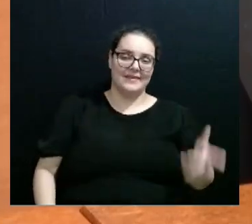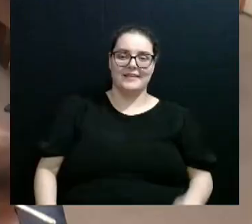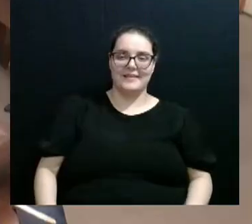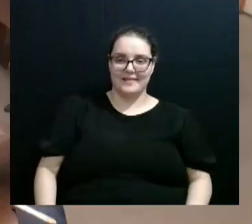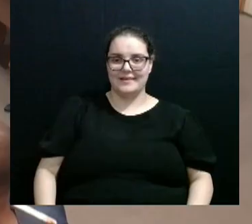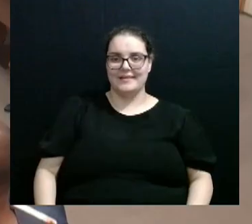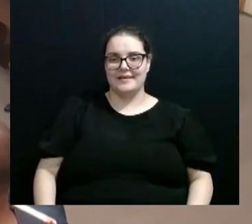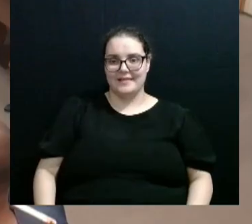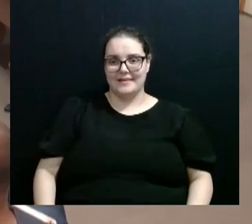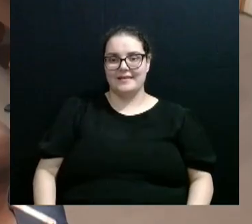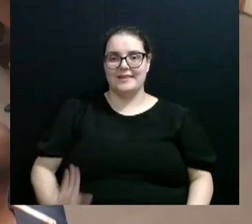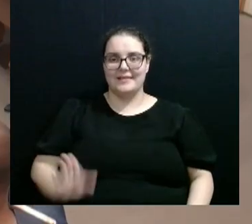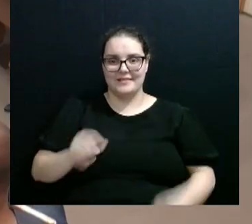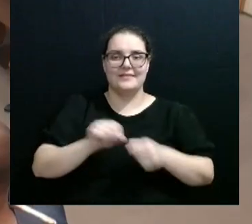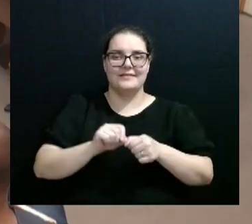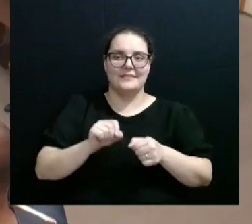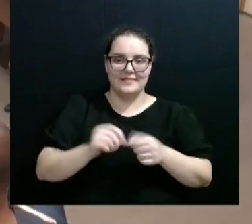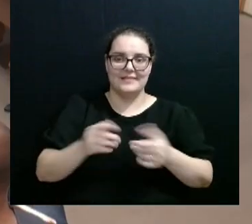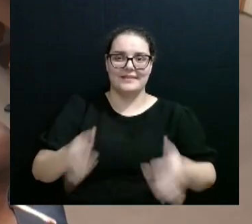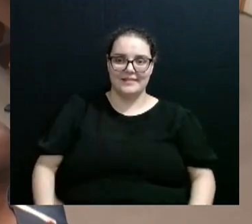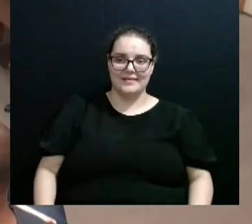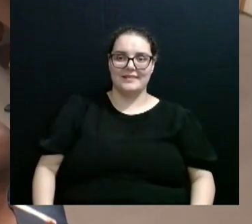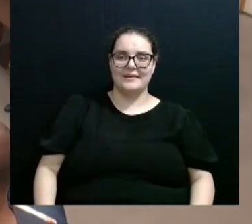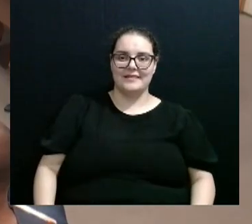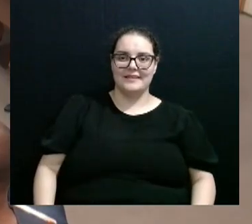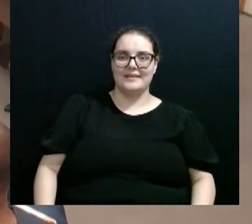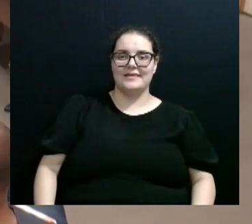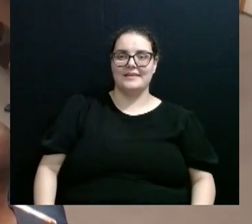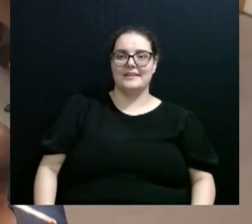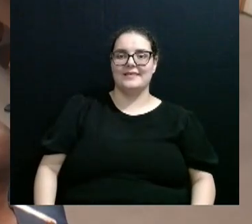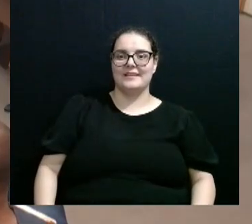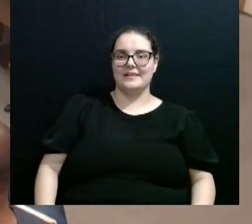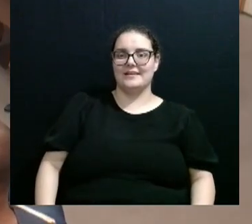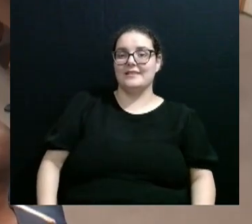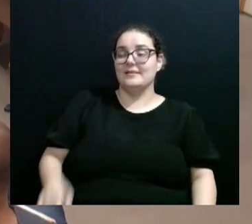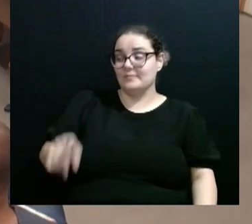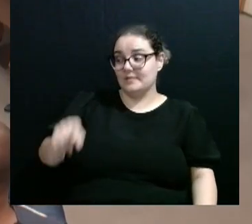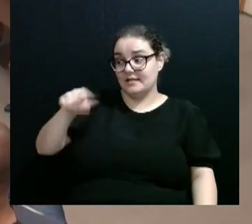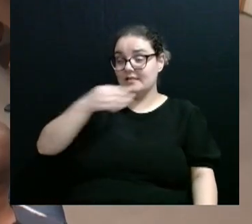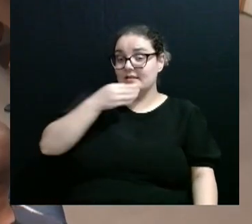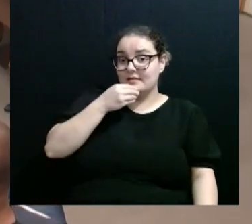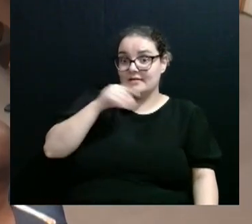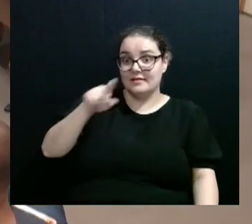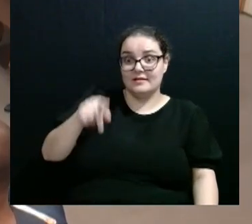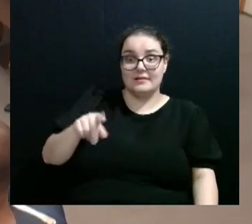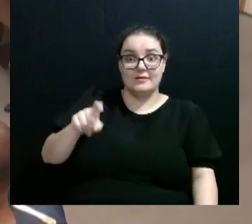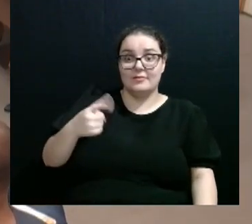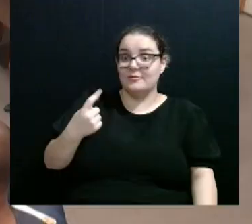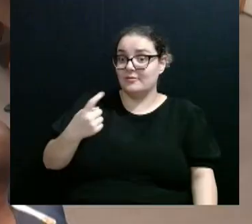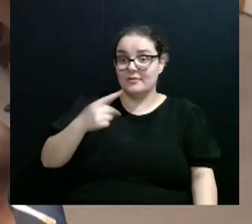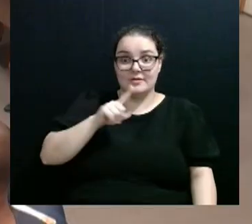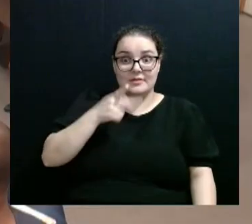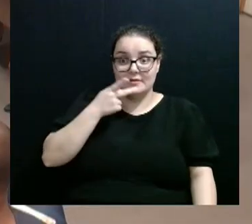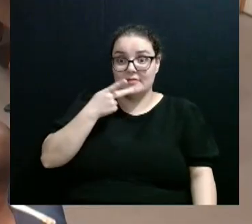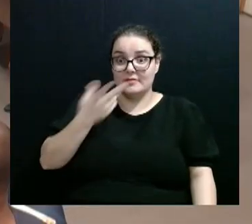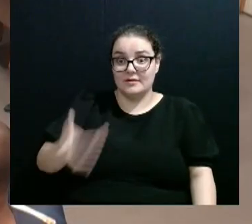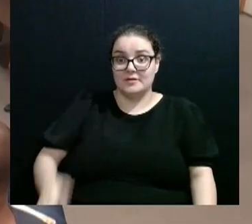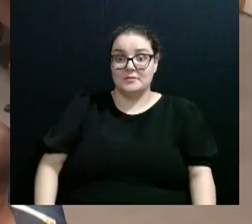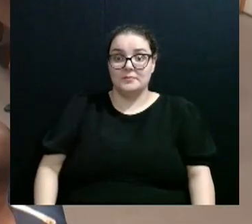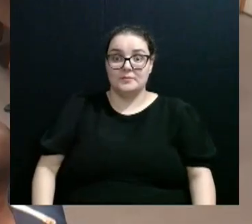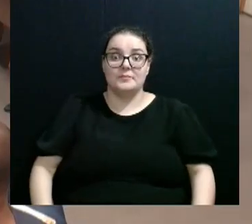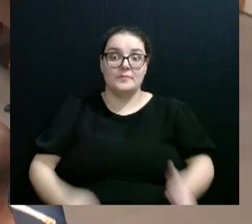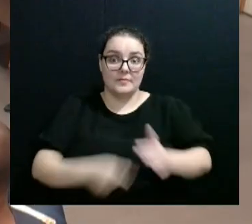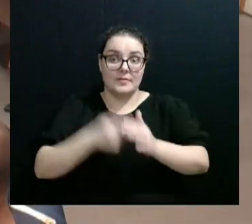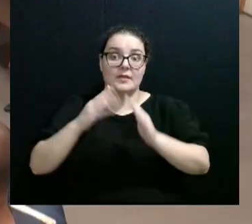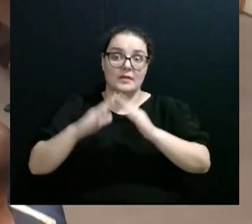vizinho lá. Por isso que eu tô tirando sarro do Dinão. Mas ele é o único que ele não fala nada. É o único. Mas é por ser a primeira casa habitável, a